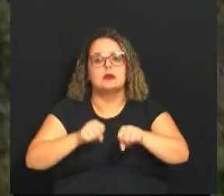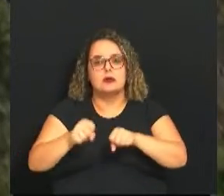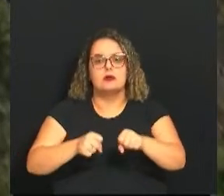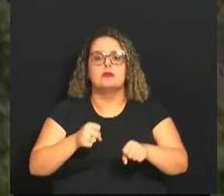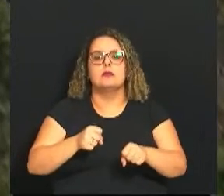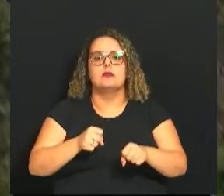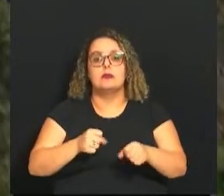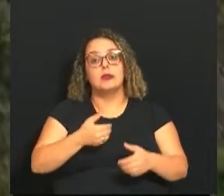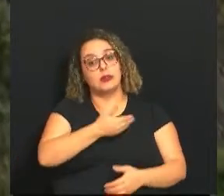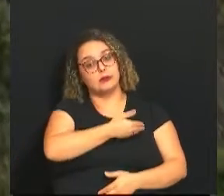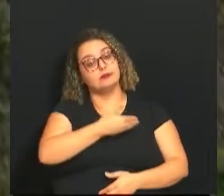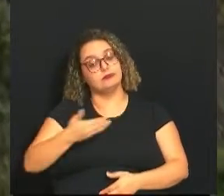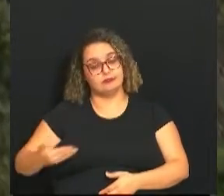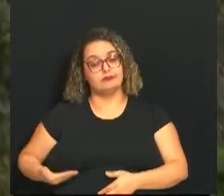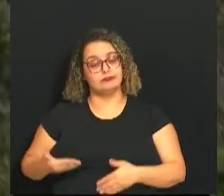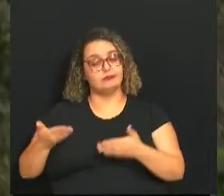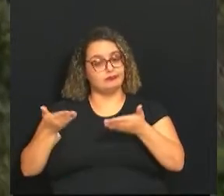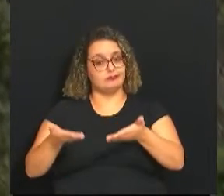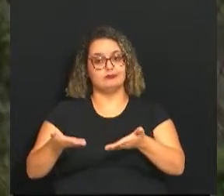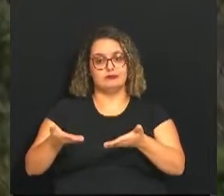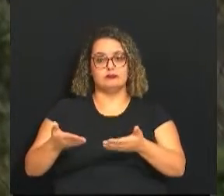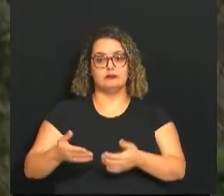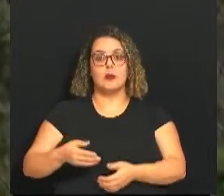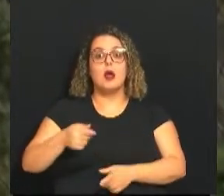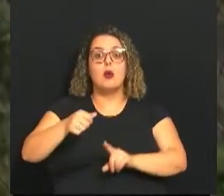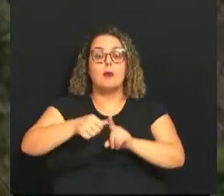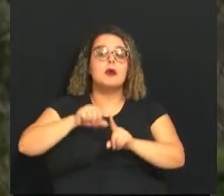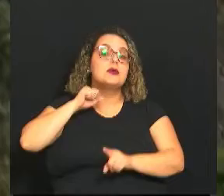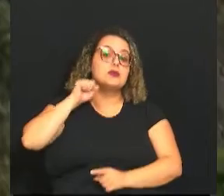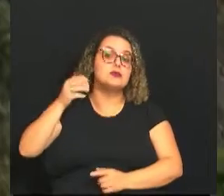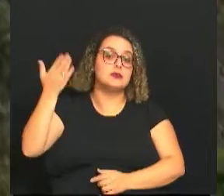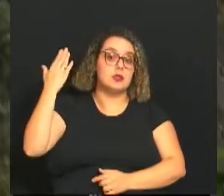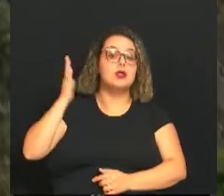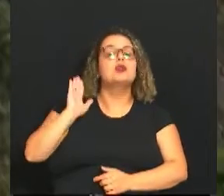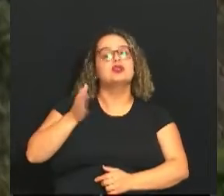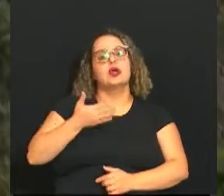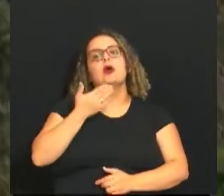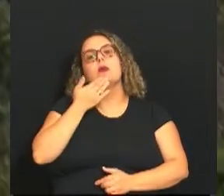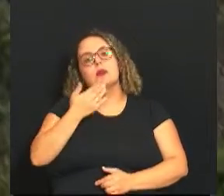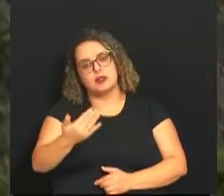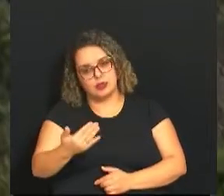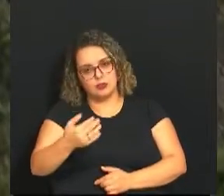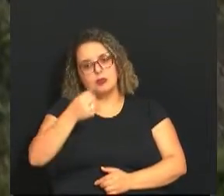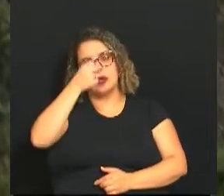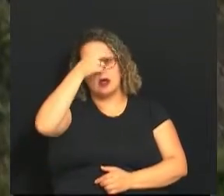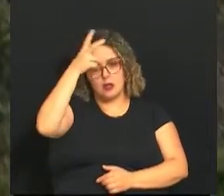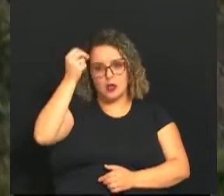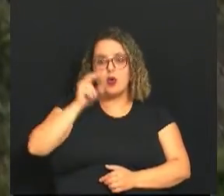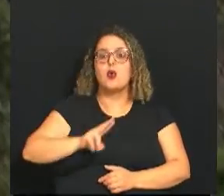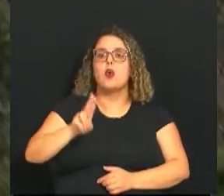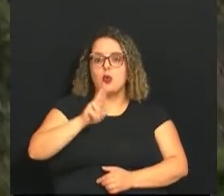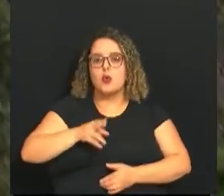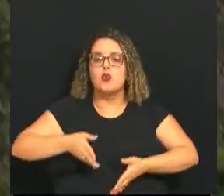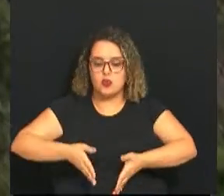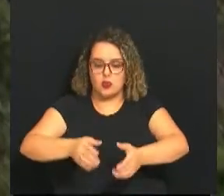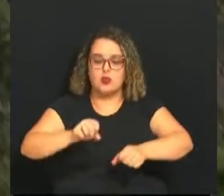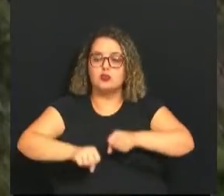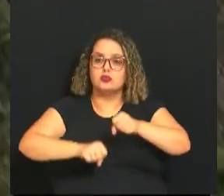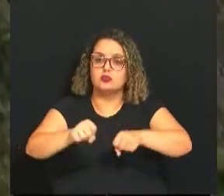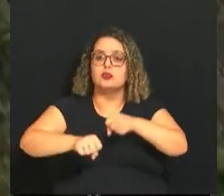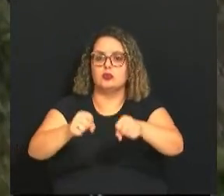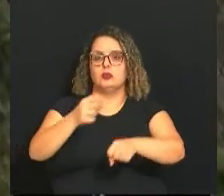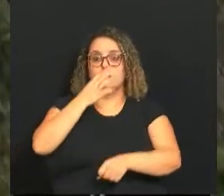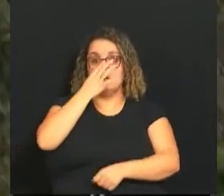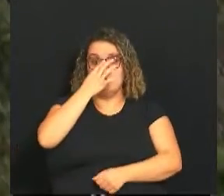público. Em abril do ano passado, o parlamentar já havia feito pedido para que a prefeitura instalasse o equipamento público aqui